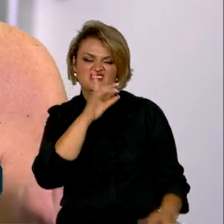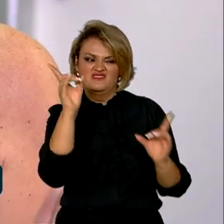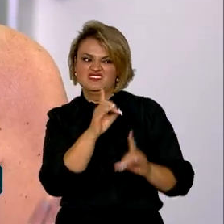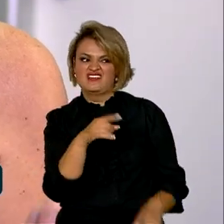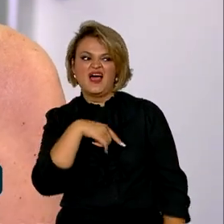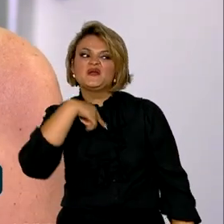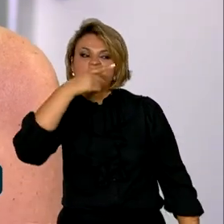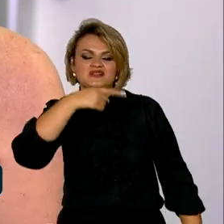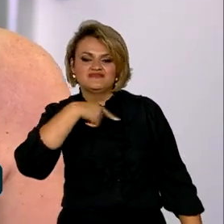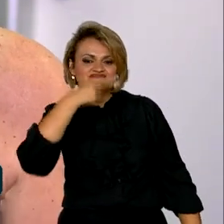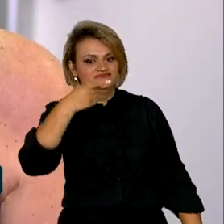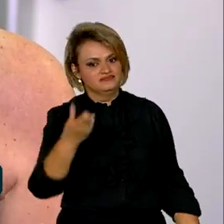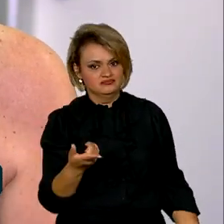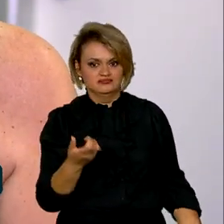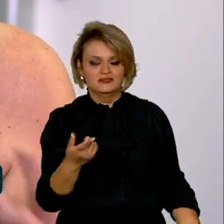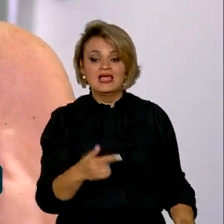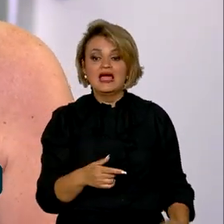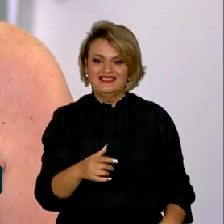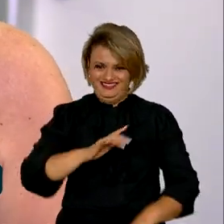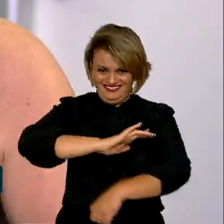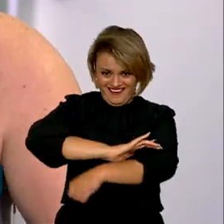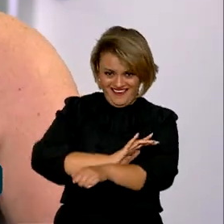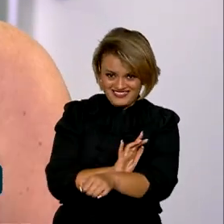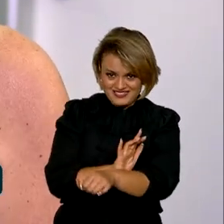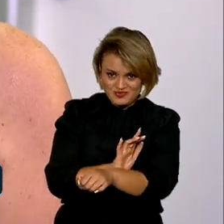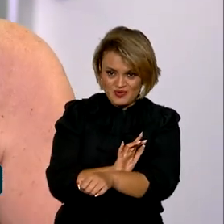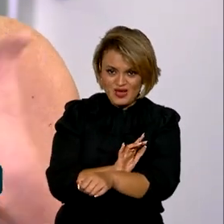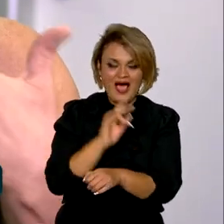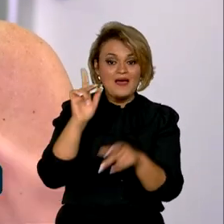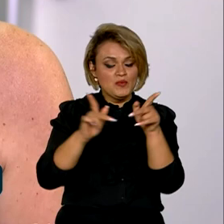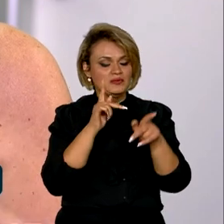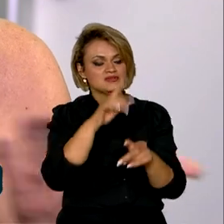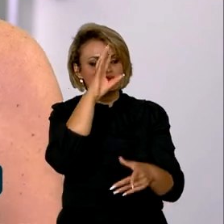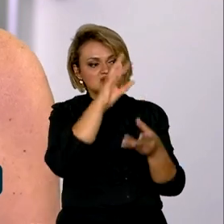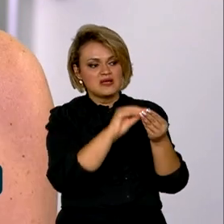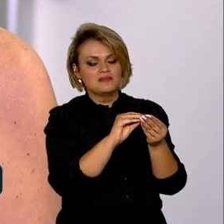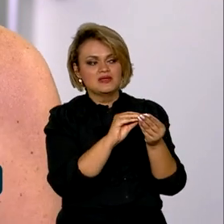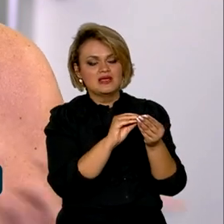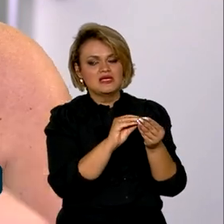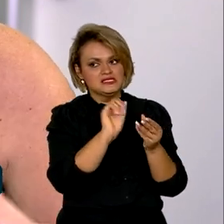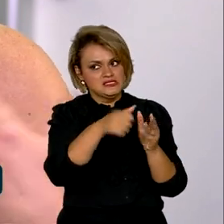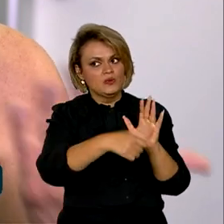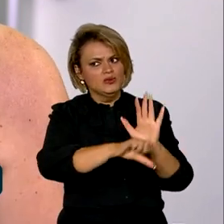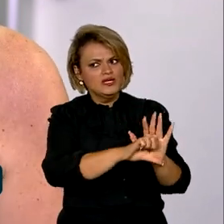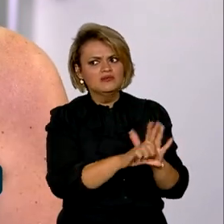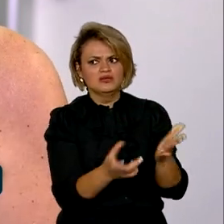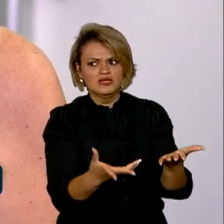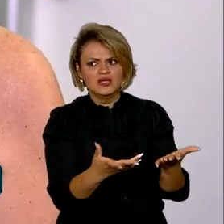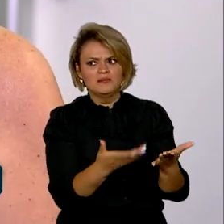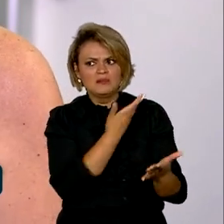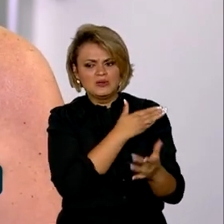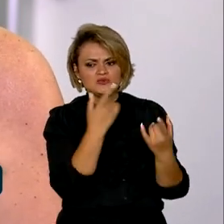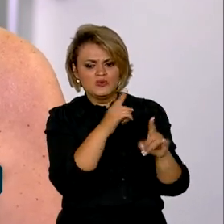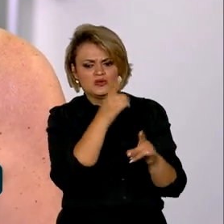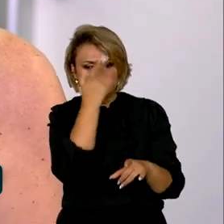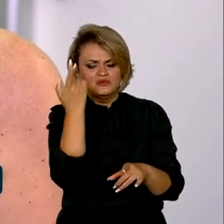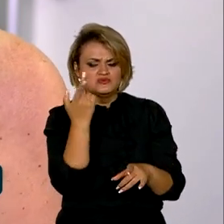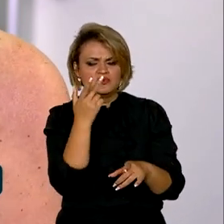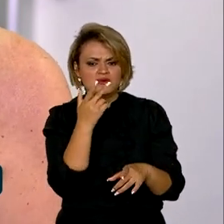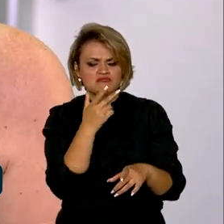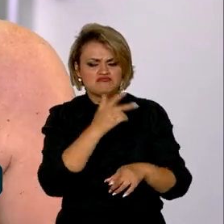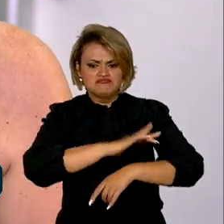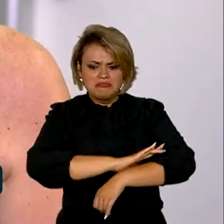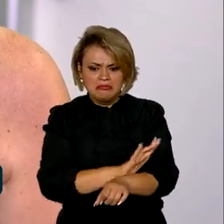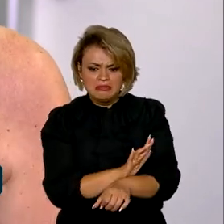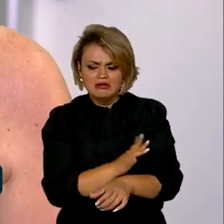gente popularizar o termo racismo e a população saber que é crime, né, discriminar em